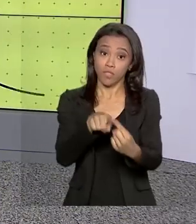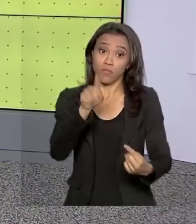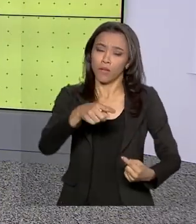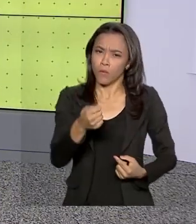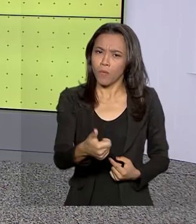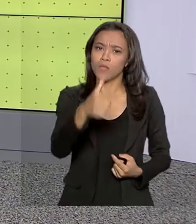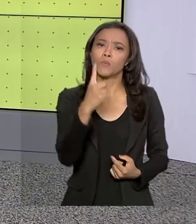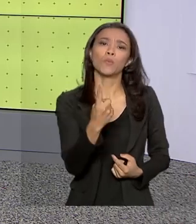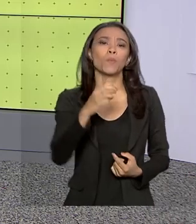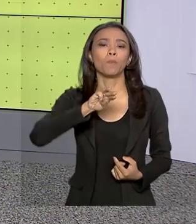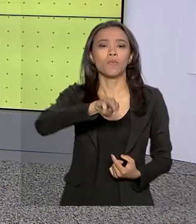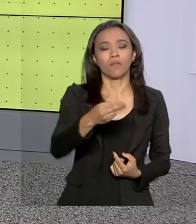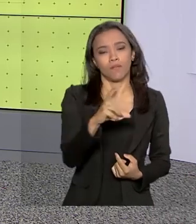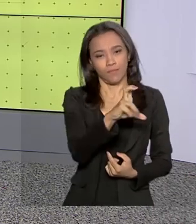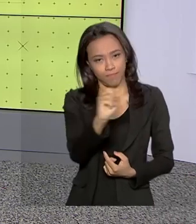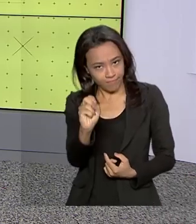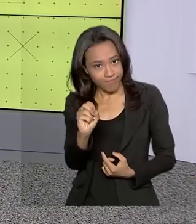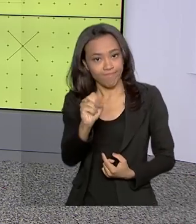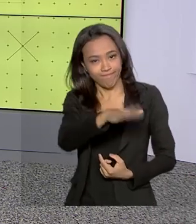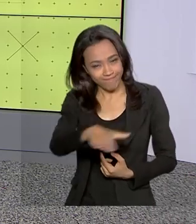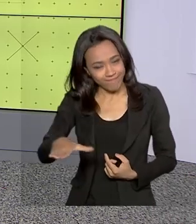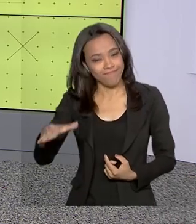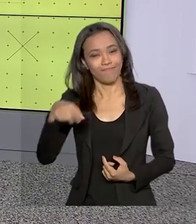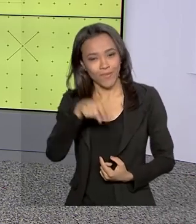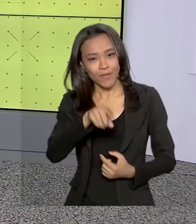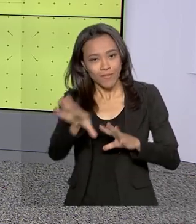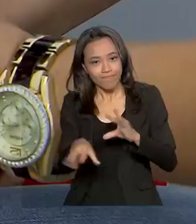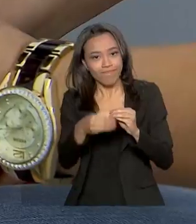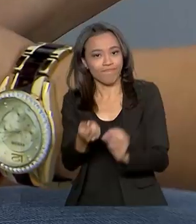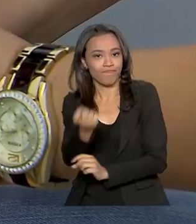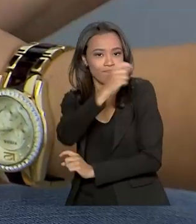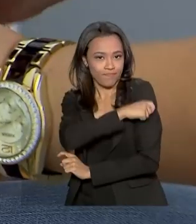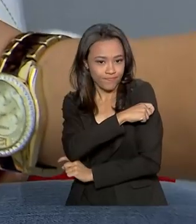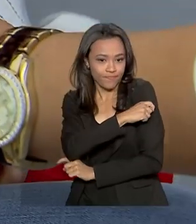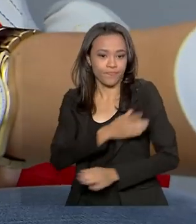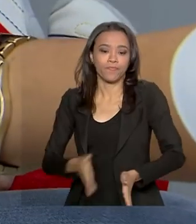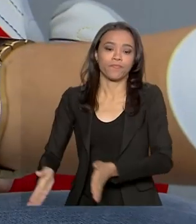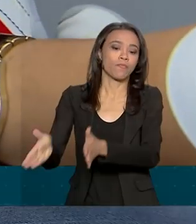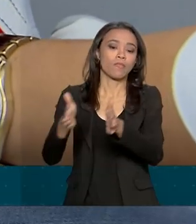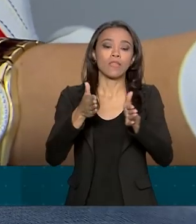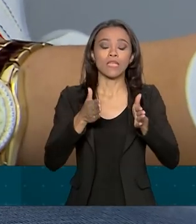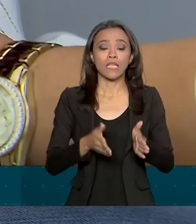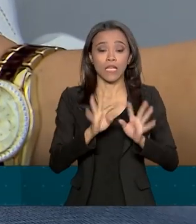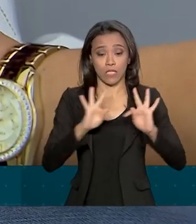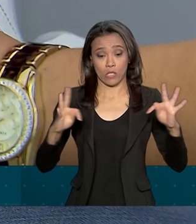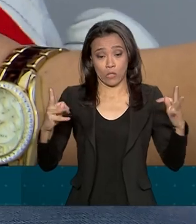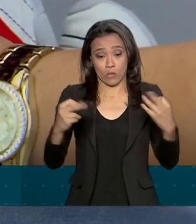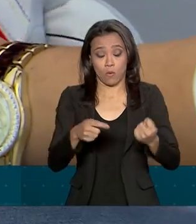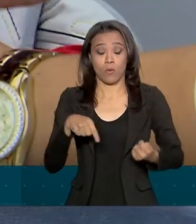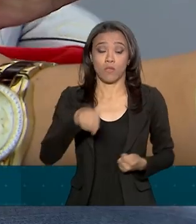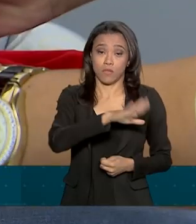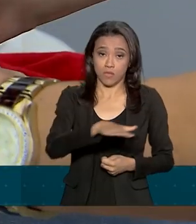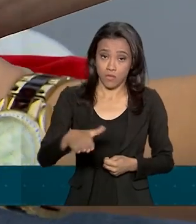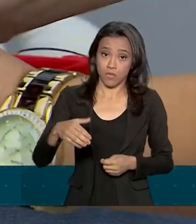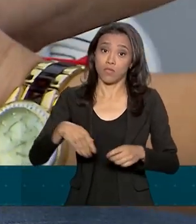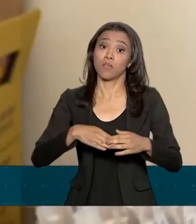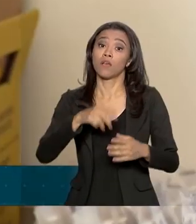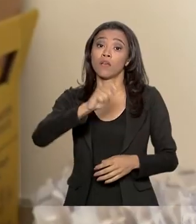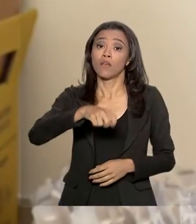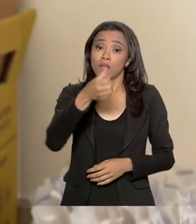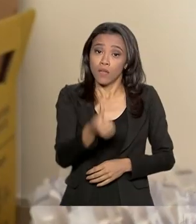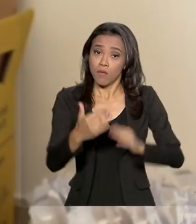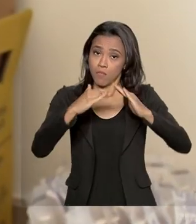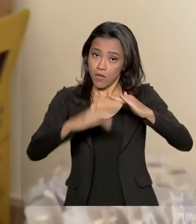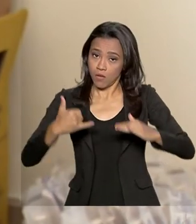quase um milhão e meio de crianças com a dose extra. Todas as crianças de seis meses a menores de um ano